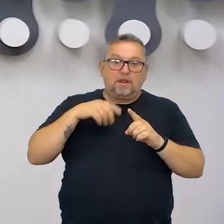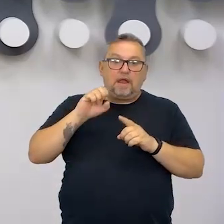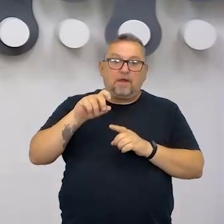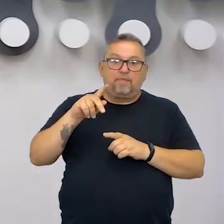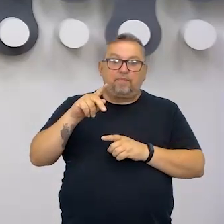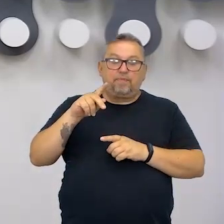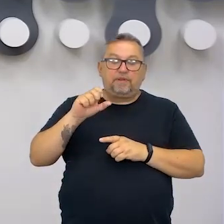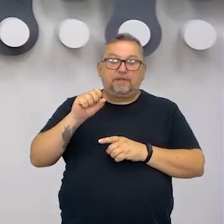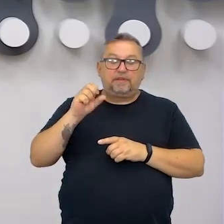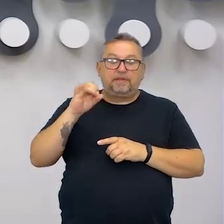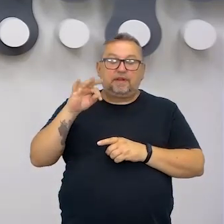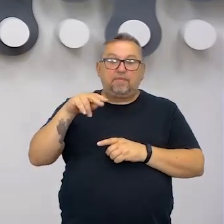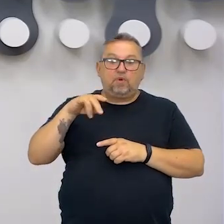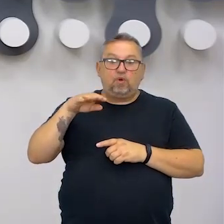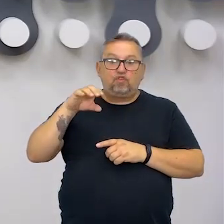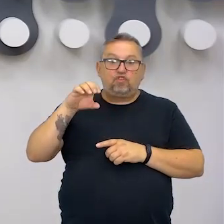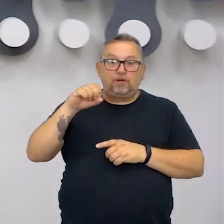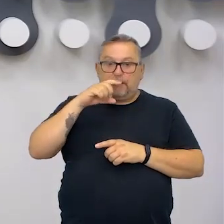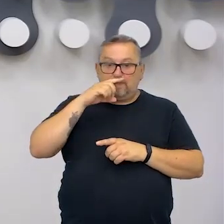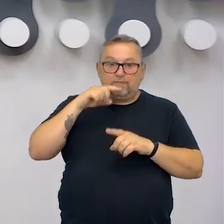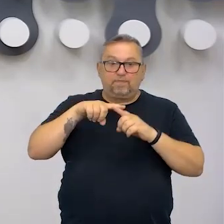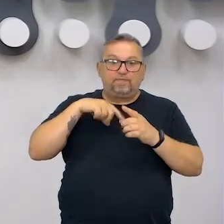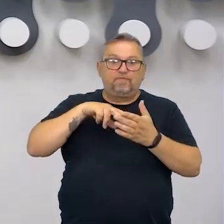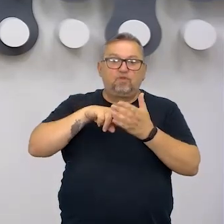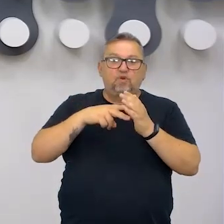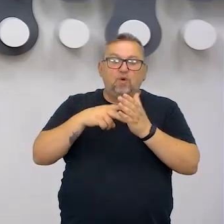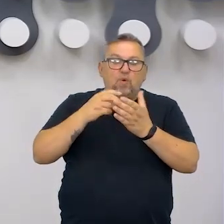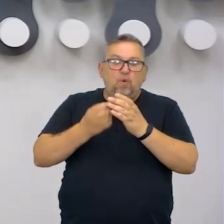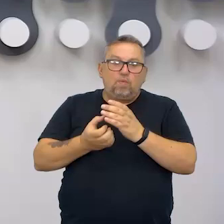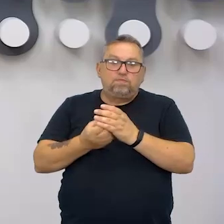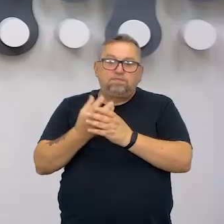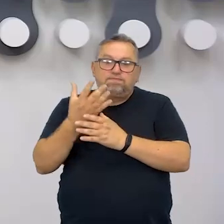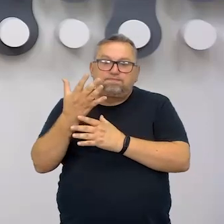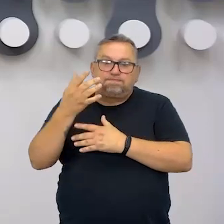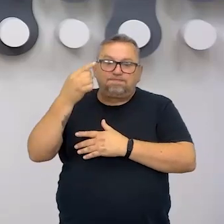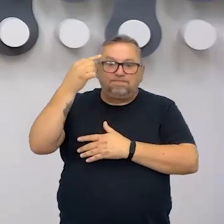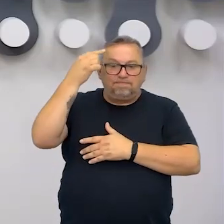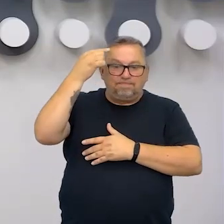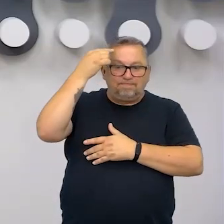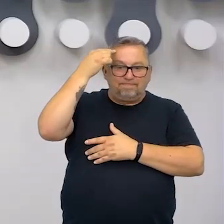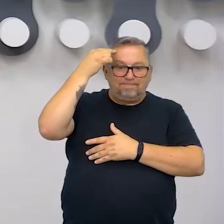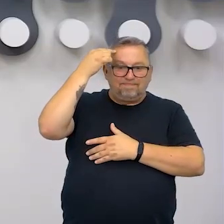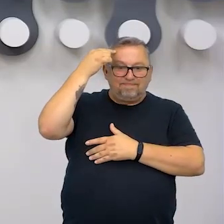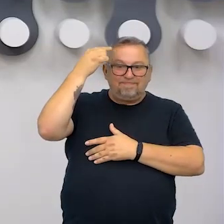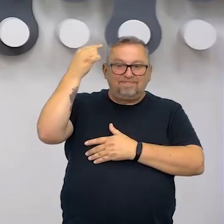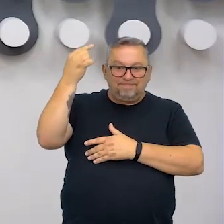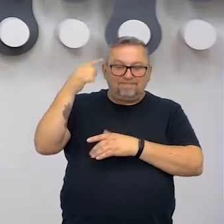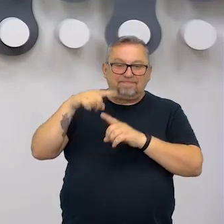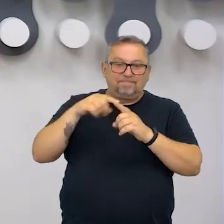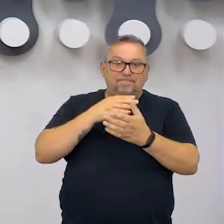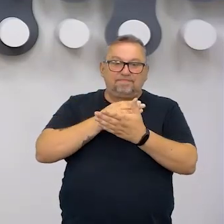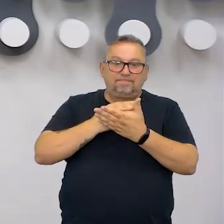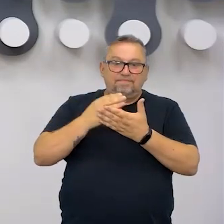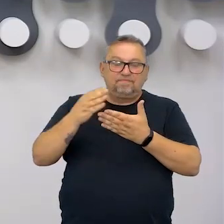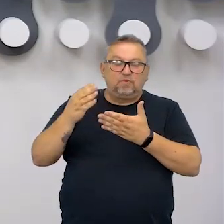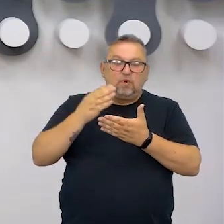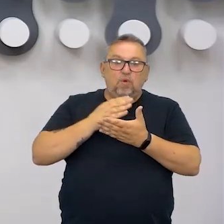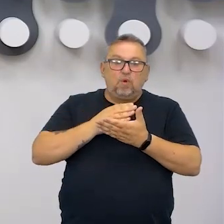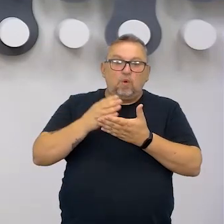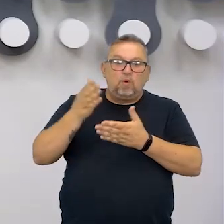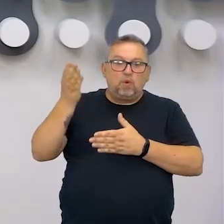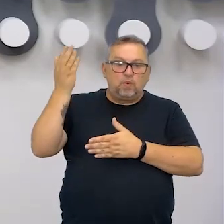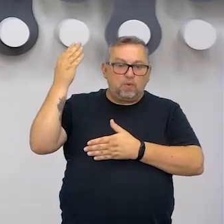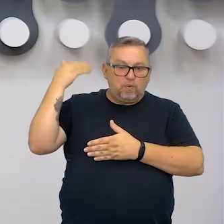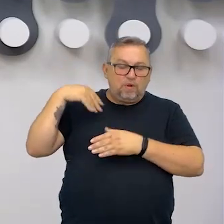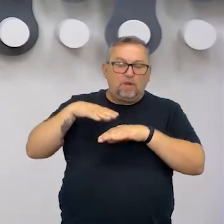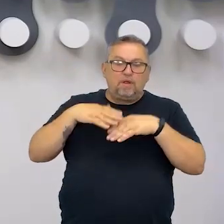né, ou seja, que tem a ver com os princípios do nosso pensamento, né, os princípios a partir dos quais e por